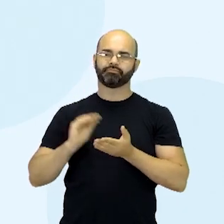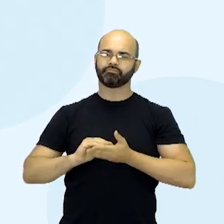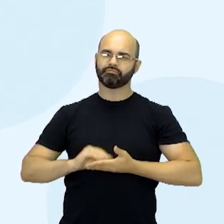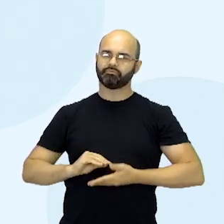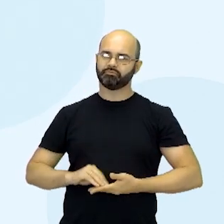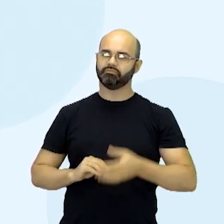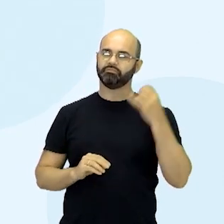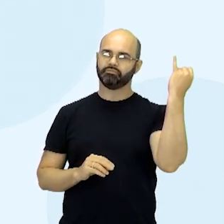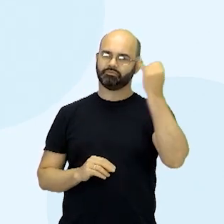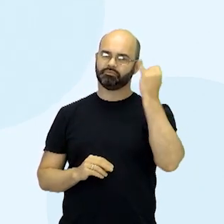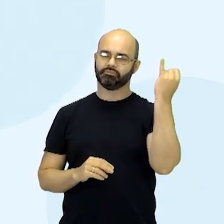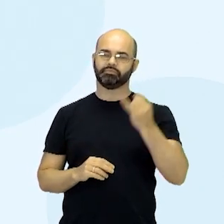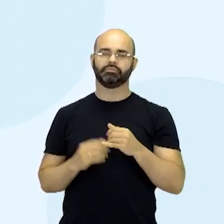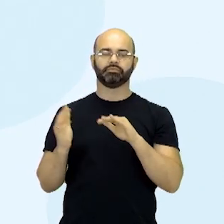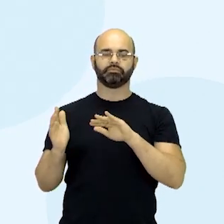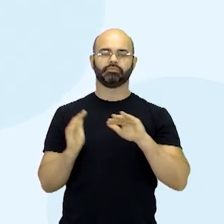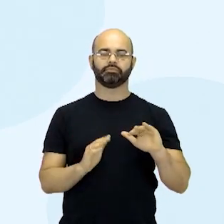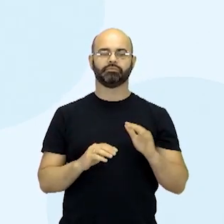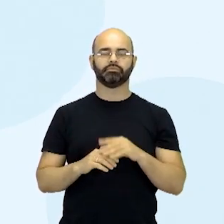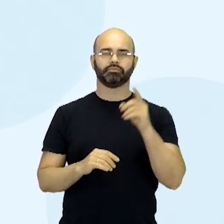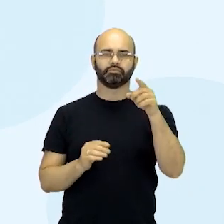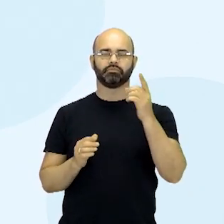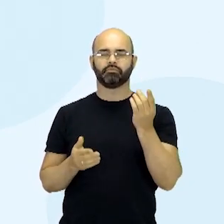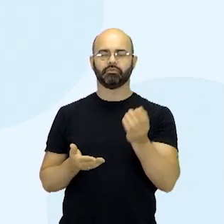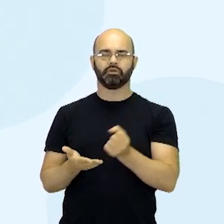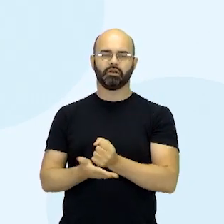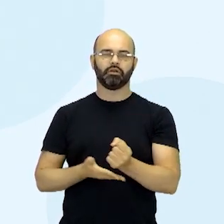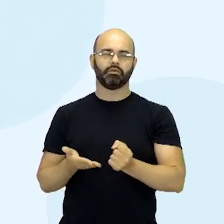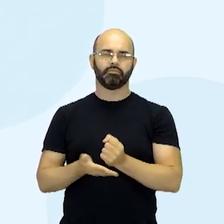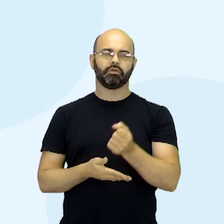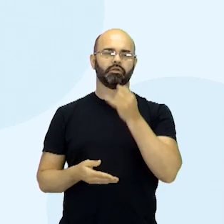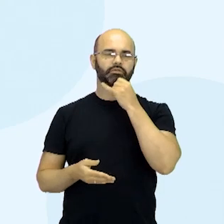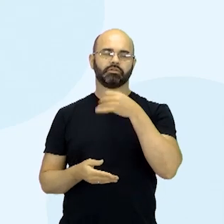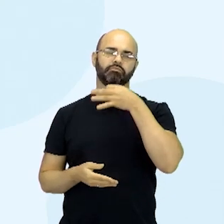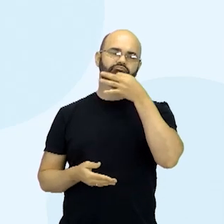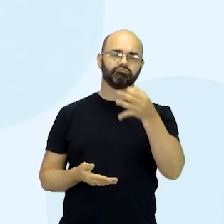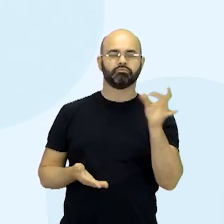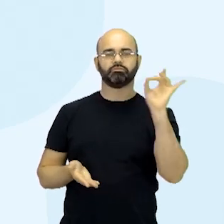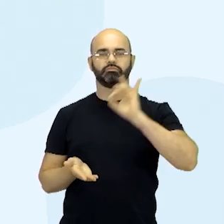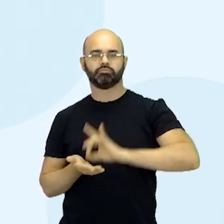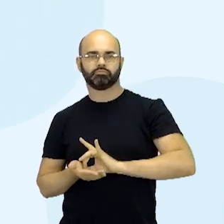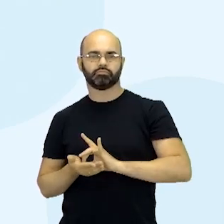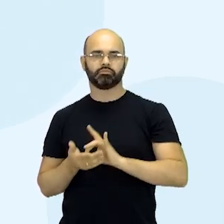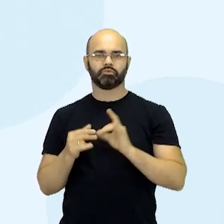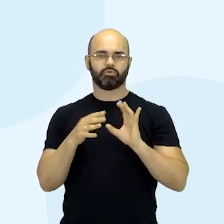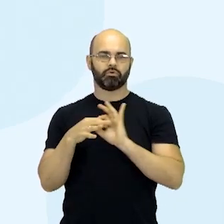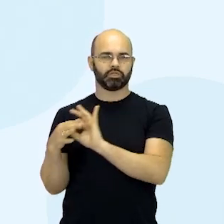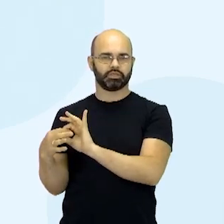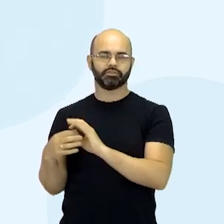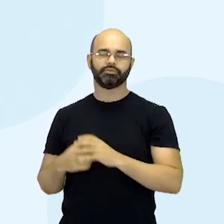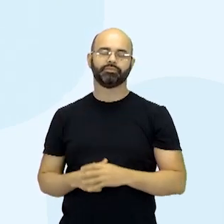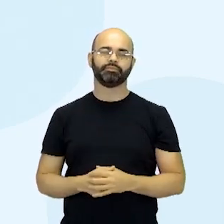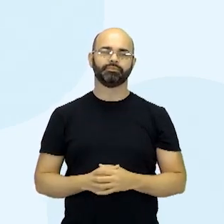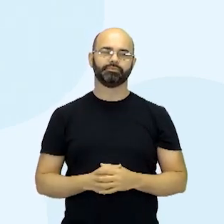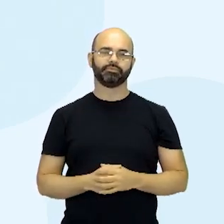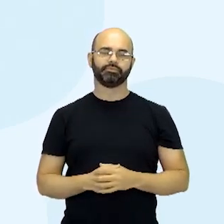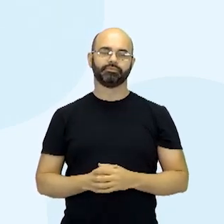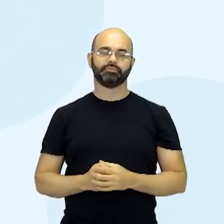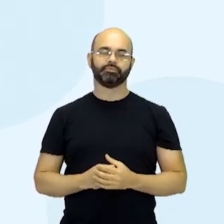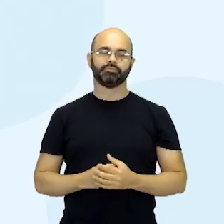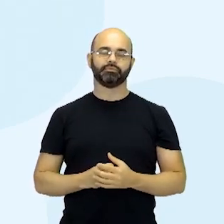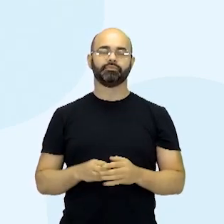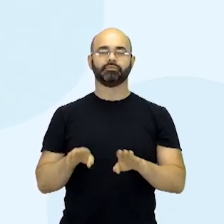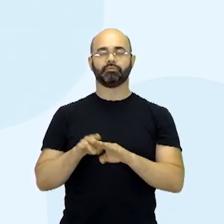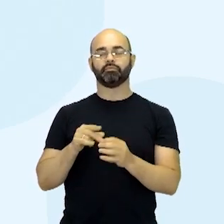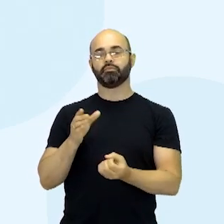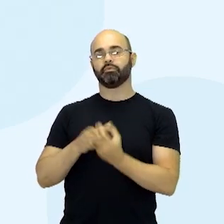considerações aí são importantes. Pense aí no seu embasamento, fatos e opiniões sobre aquele contexto. Também utilize